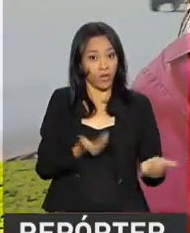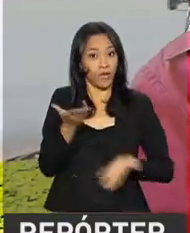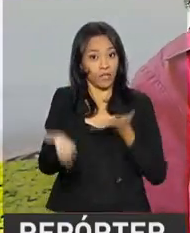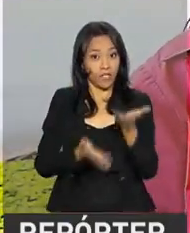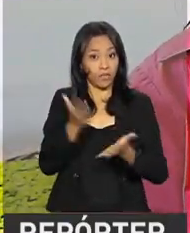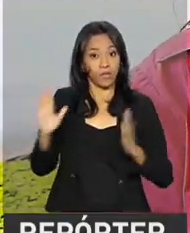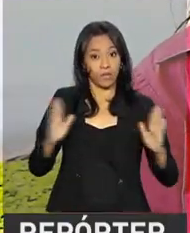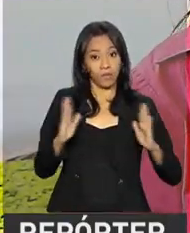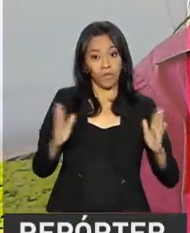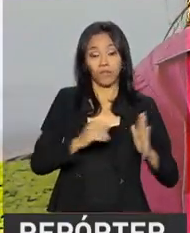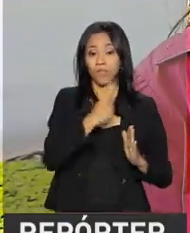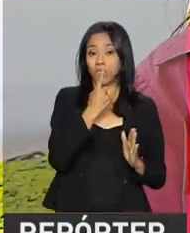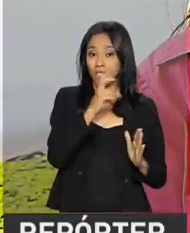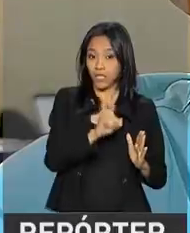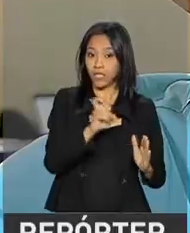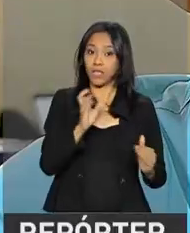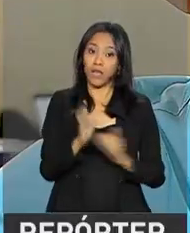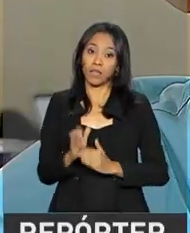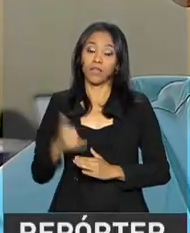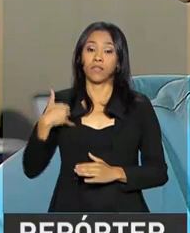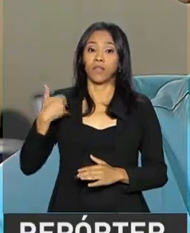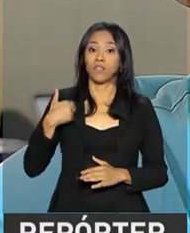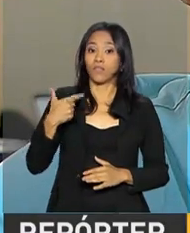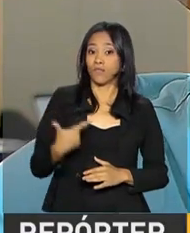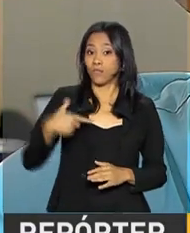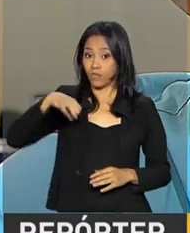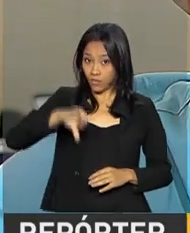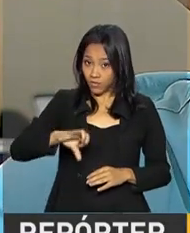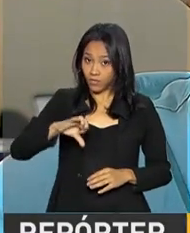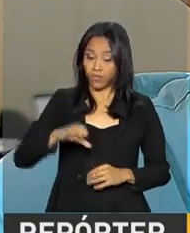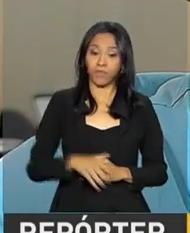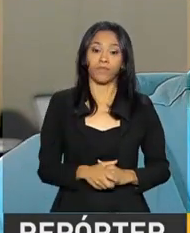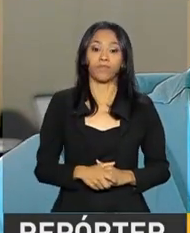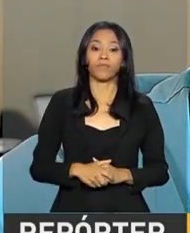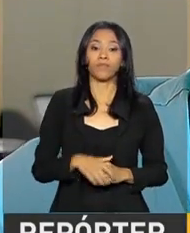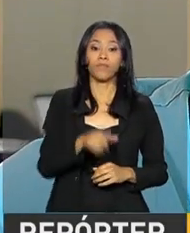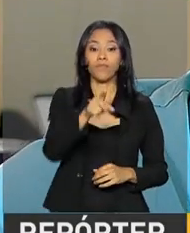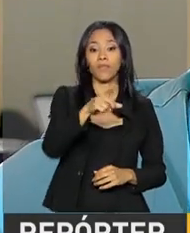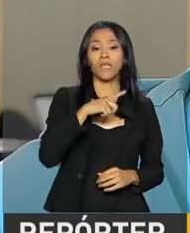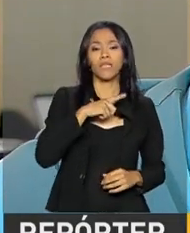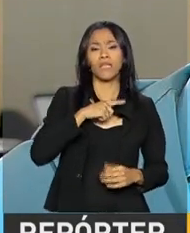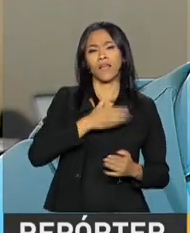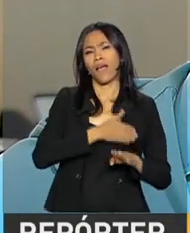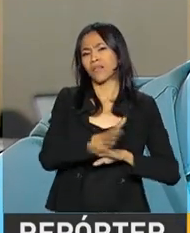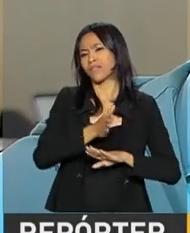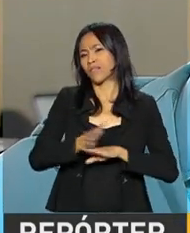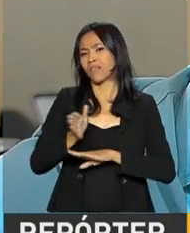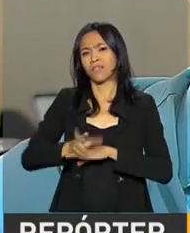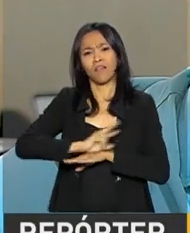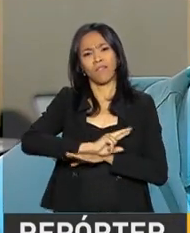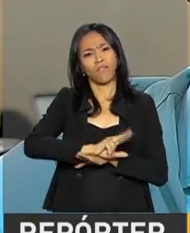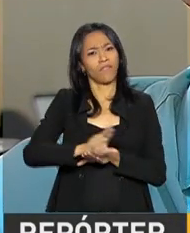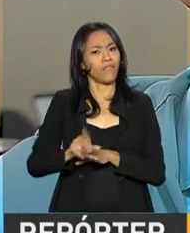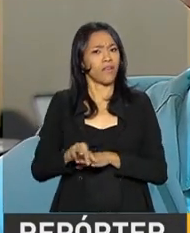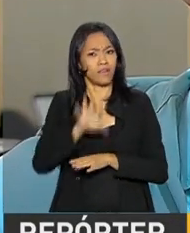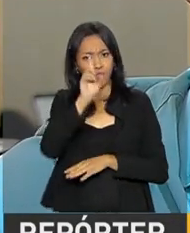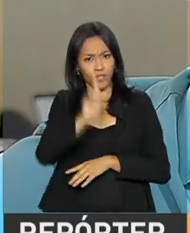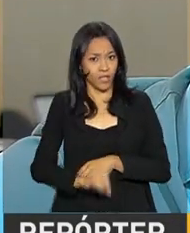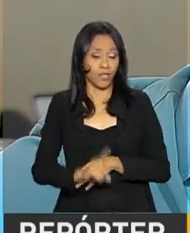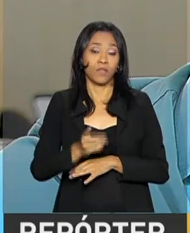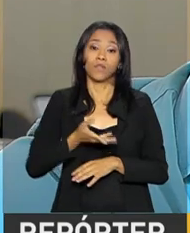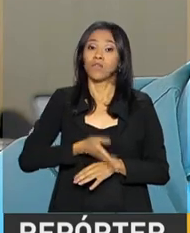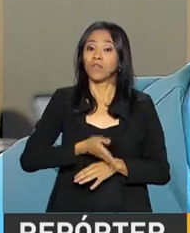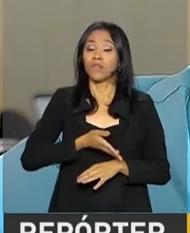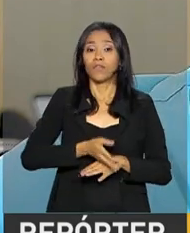e 29 anos ele tem acesso a vários direitos o direito de viajar de graça de um estado para o outro